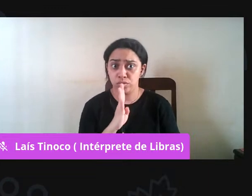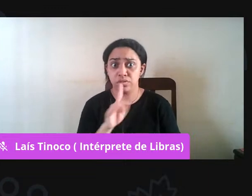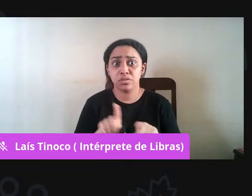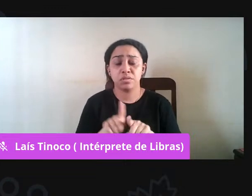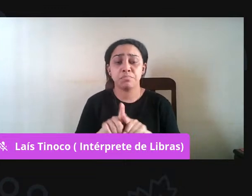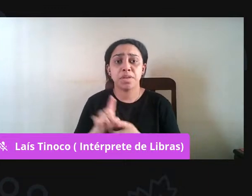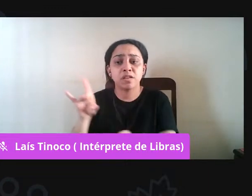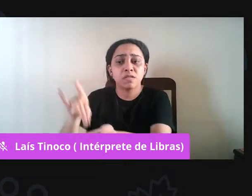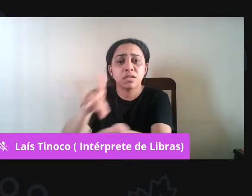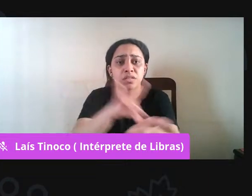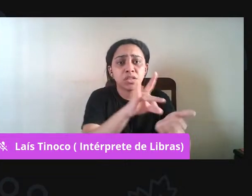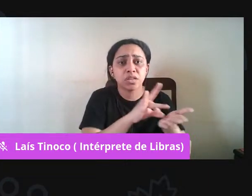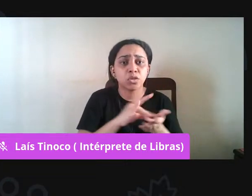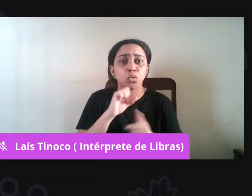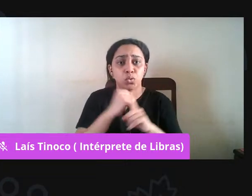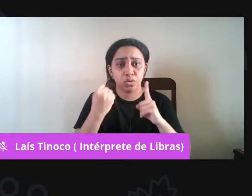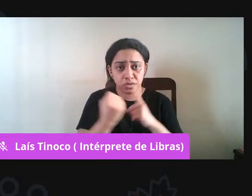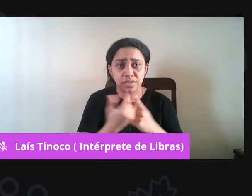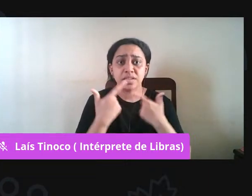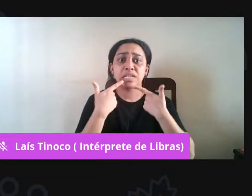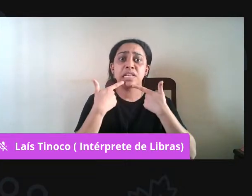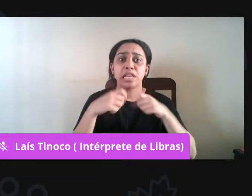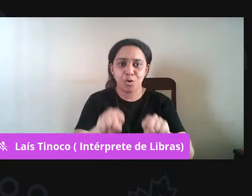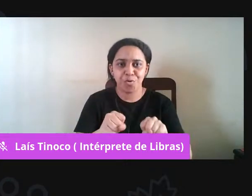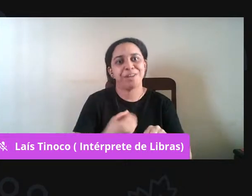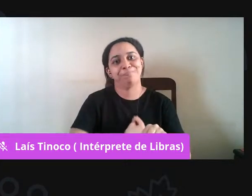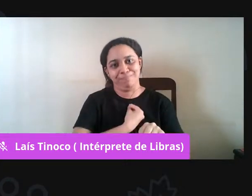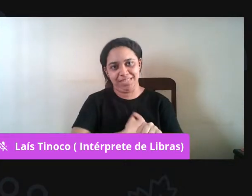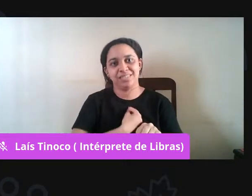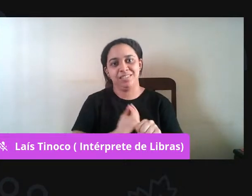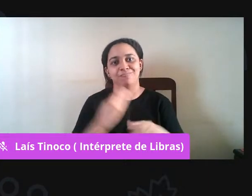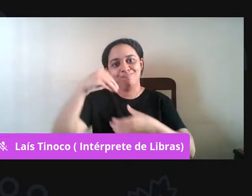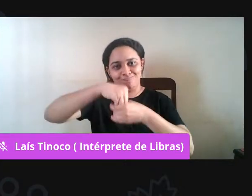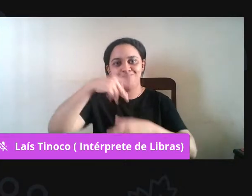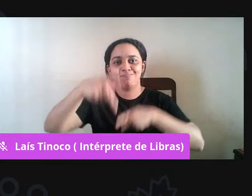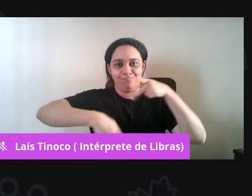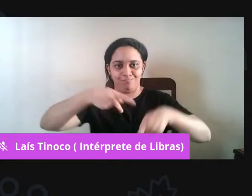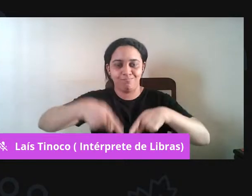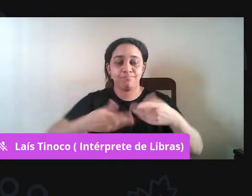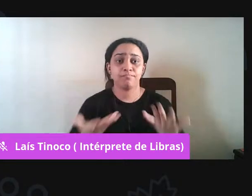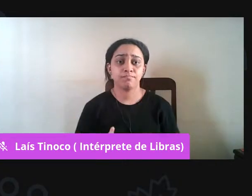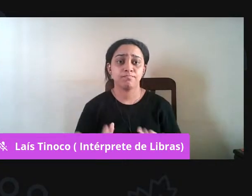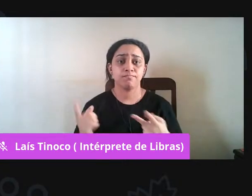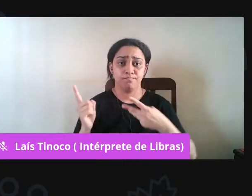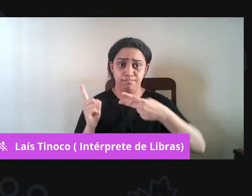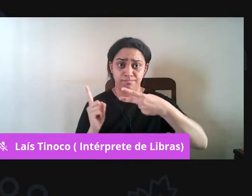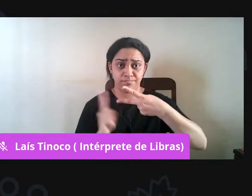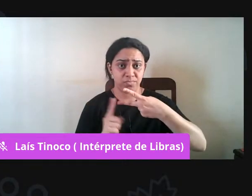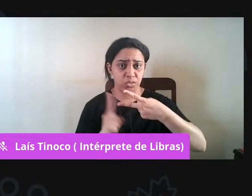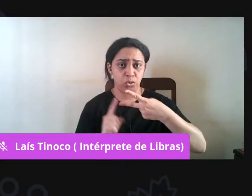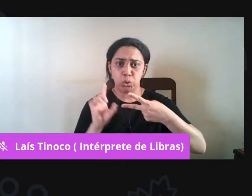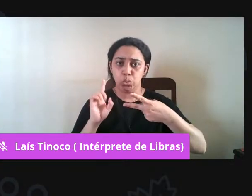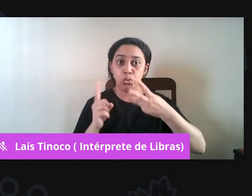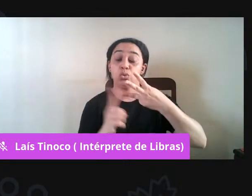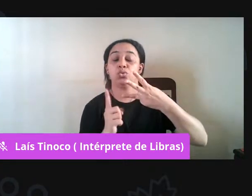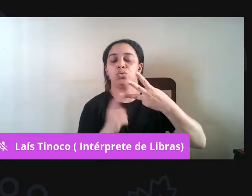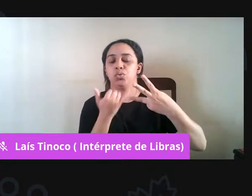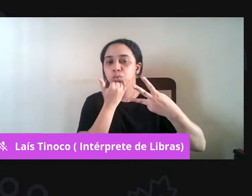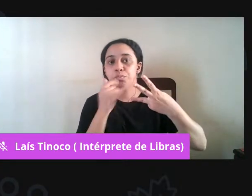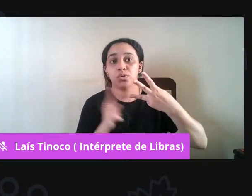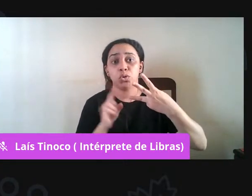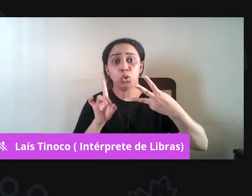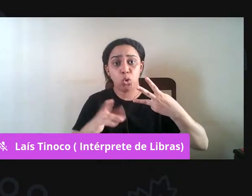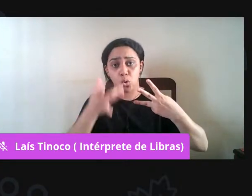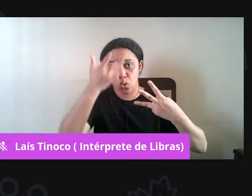e da própria linguagem enquanto parte dessa realidade. 3. A linguagem não é só competência linguística, mas é